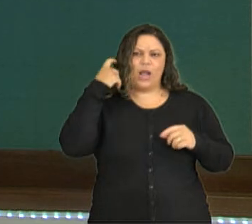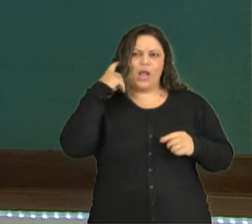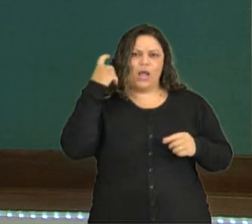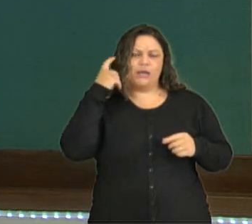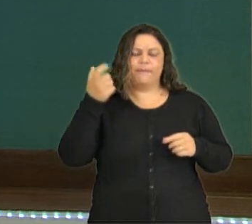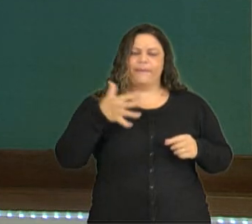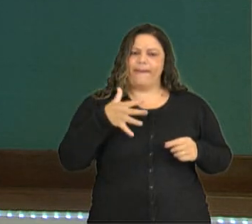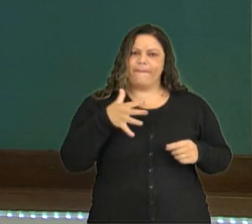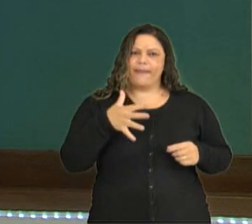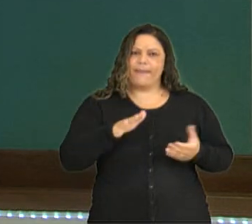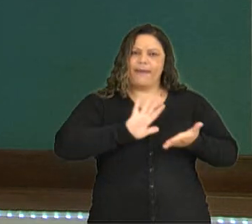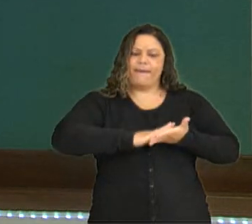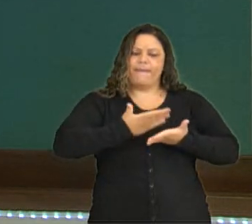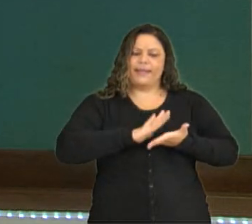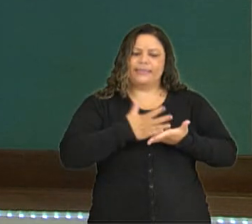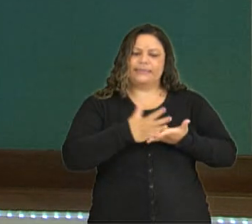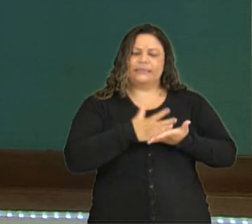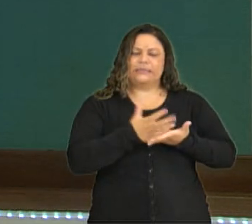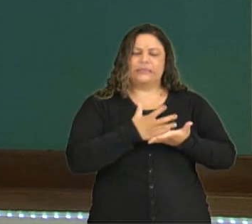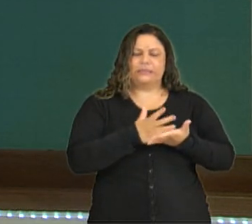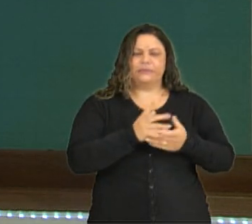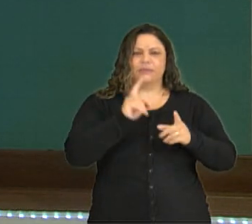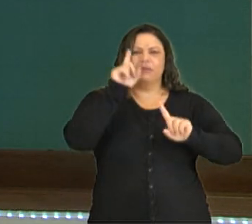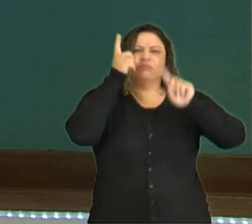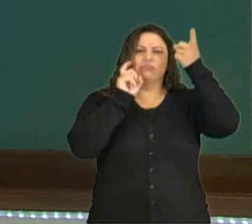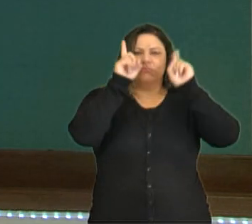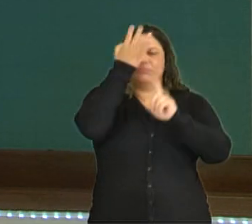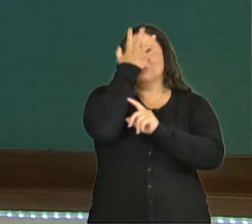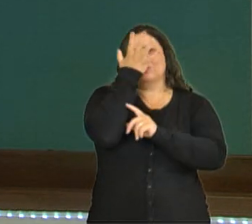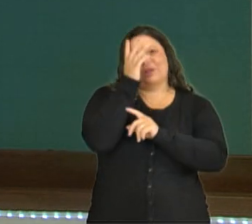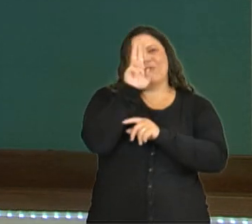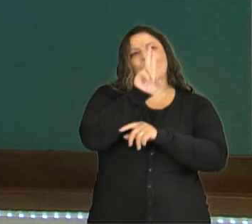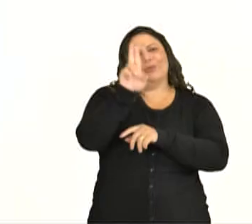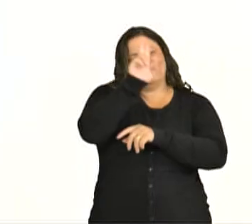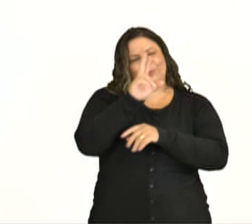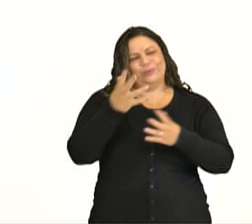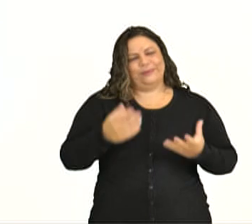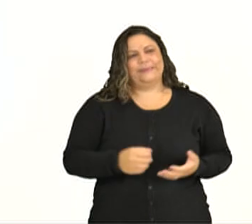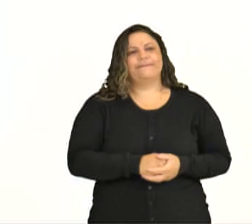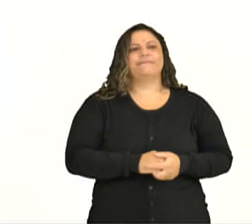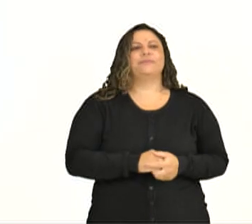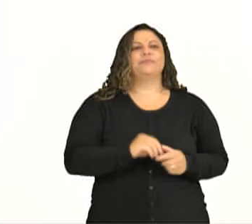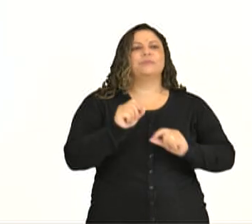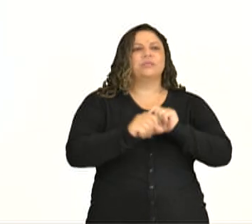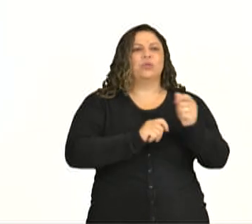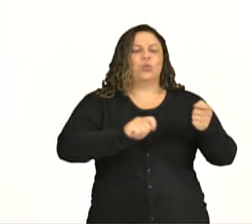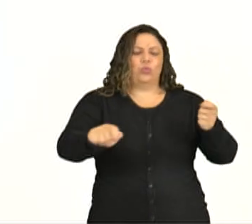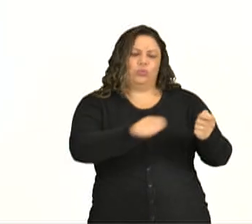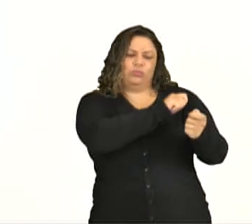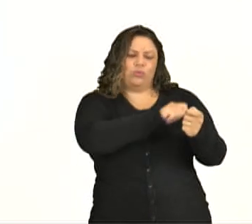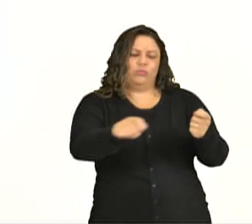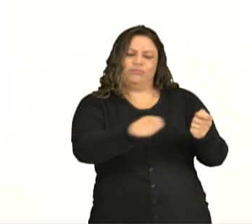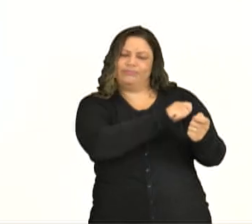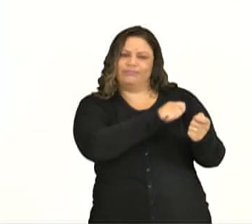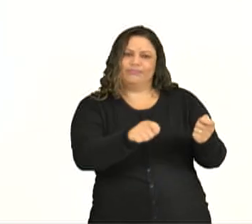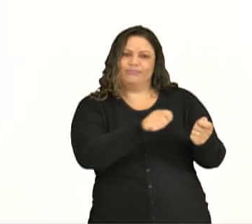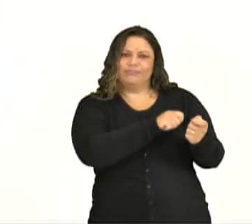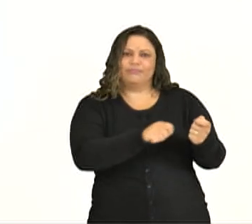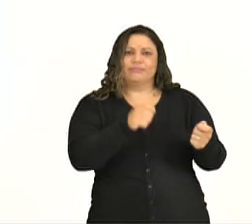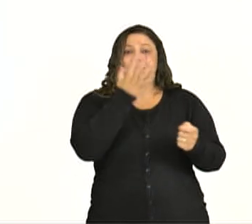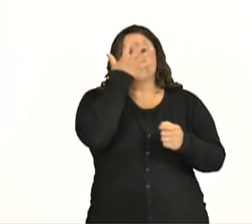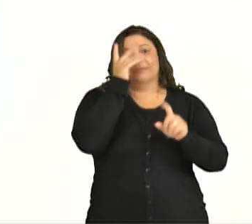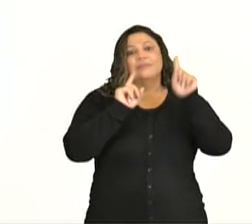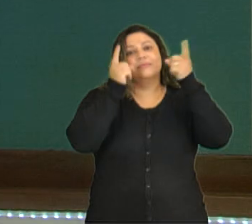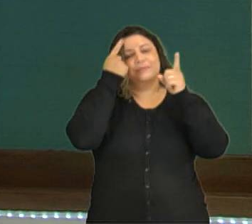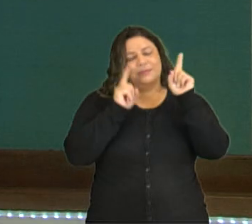Então, esse é um pandeiro, vocês já conhecem, o carnaval usa bastante isso aí. O reco-reco, também falando de carnaval, gente, vocês estão vendo que vários instrumentos